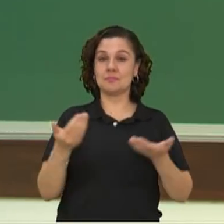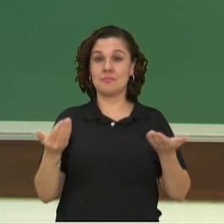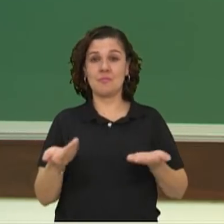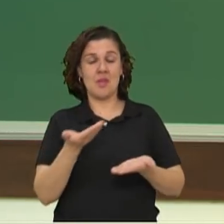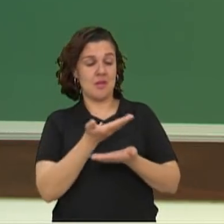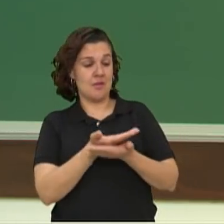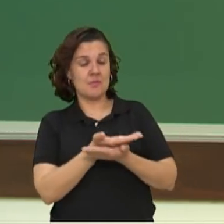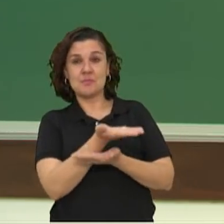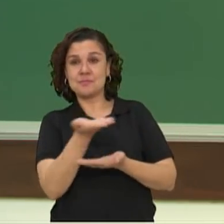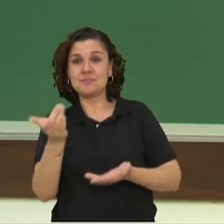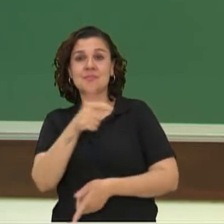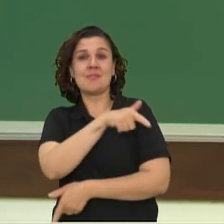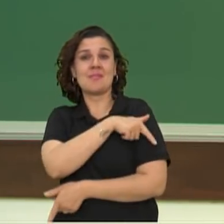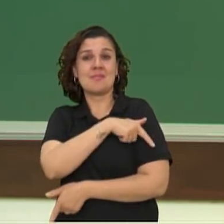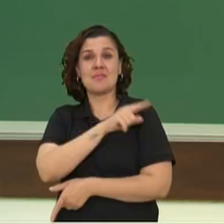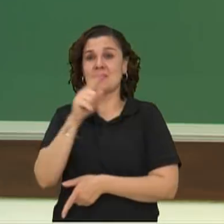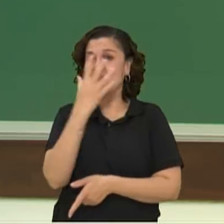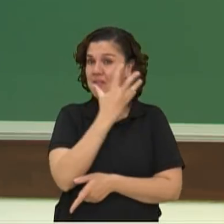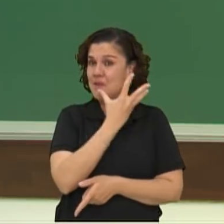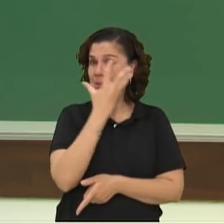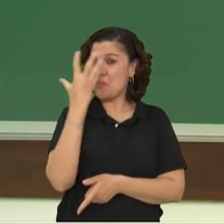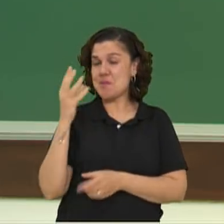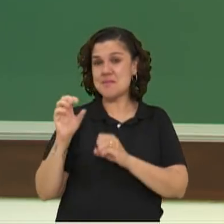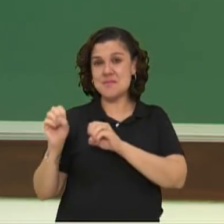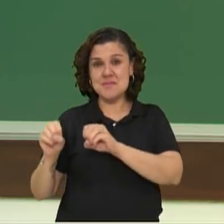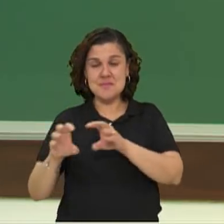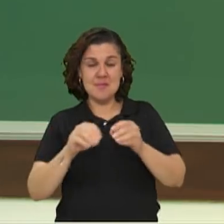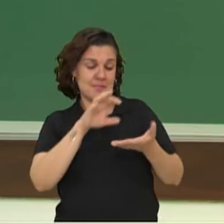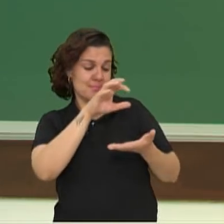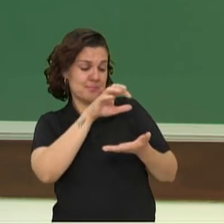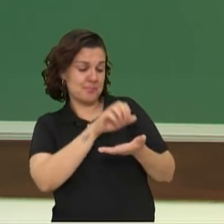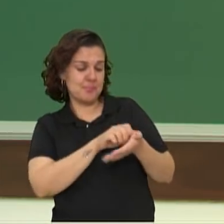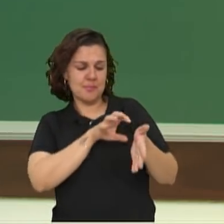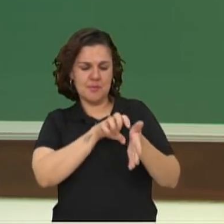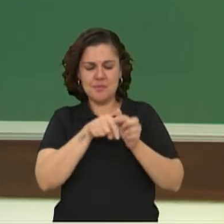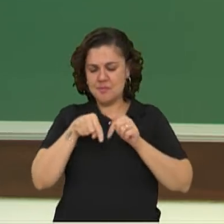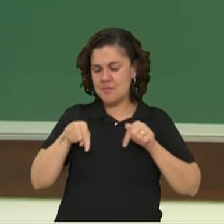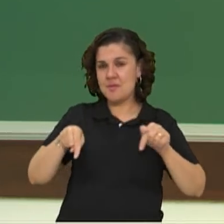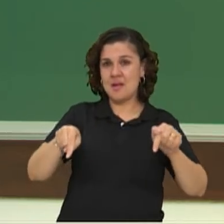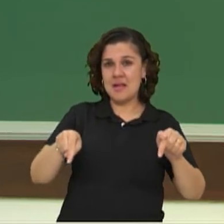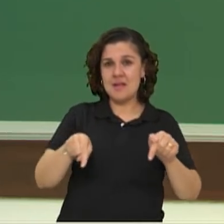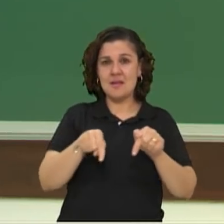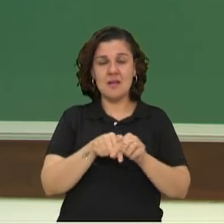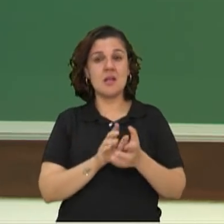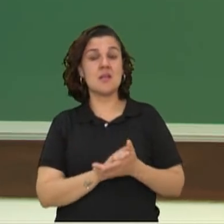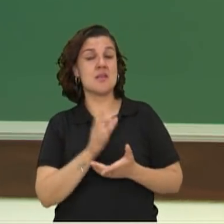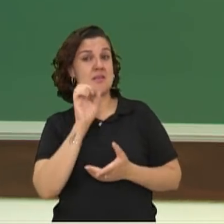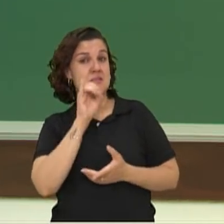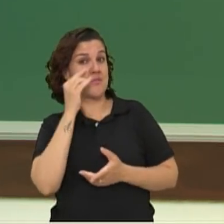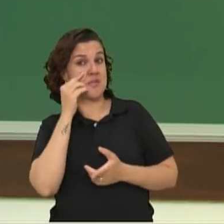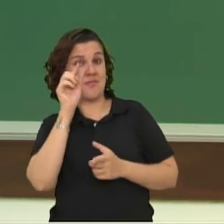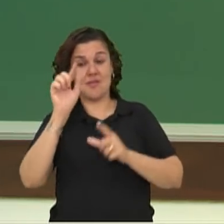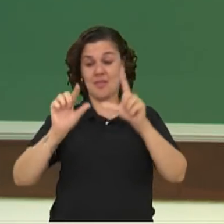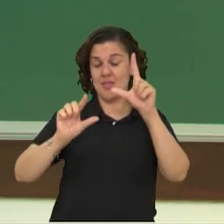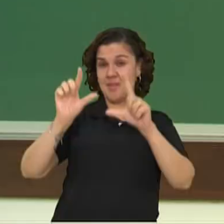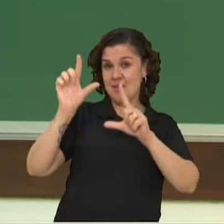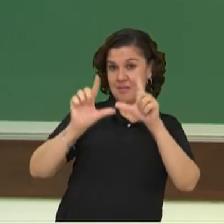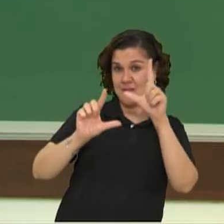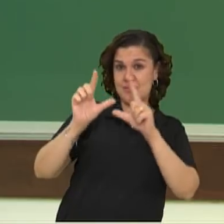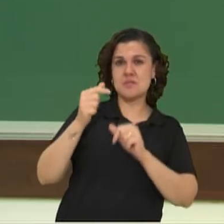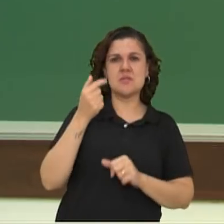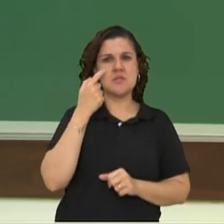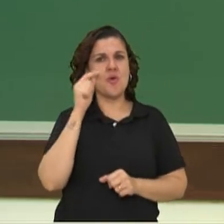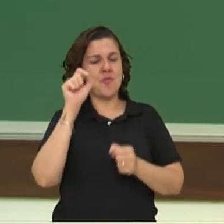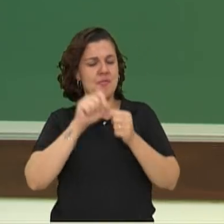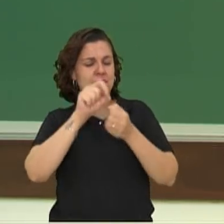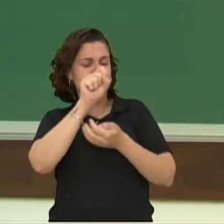estudantes do 7º ano, não deixem de registrar, tá, a presença de vocês no Google Classroom. E quem está assistindo a aula pela televisão,